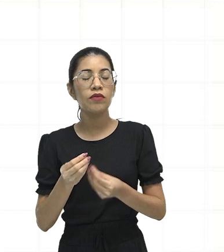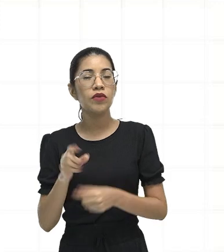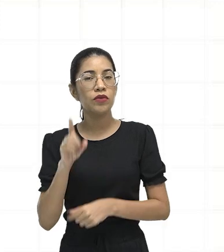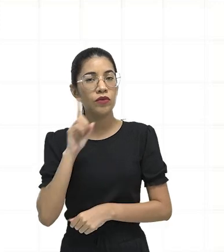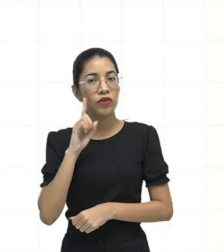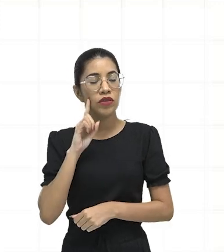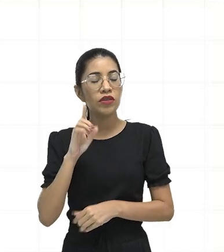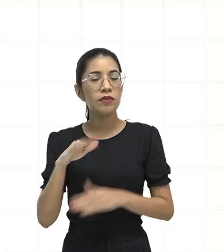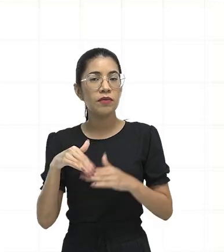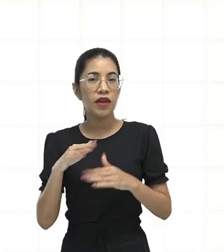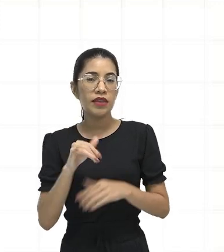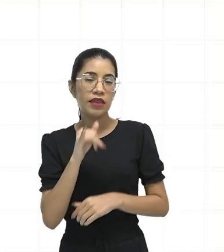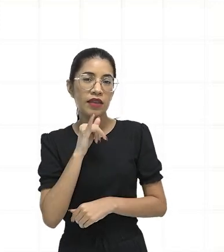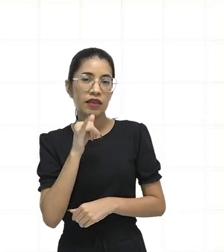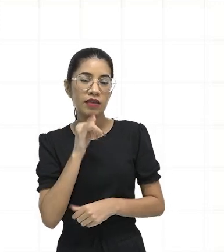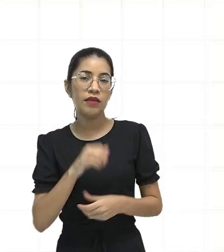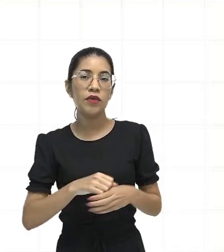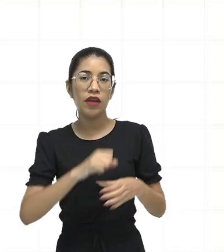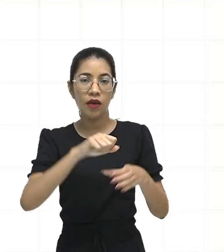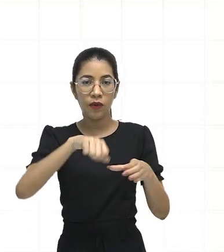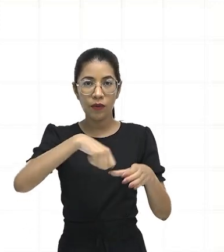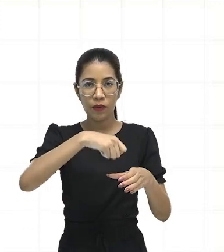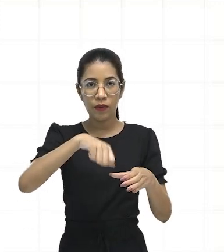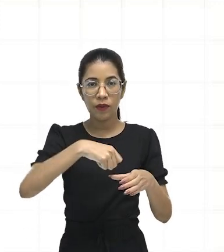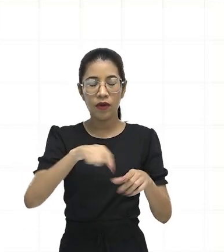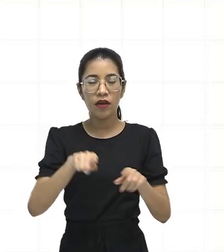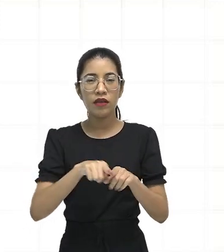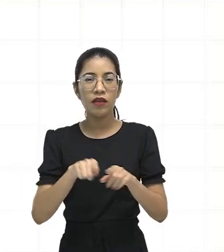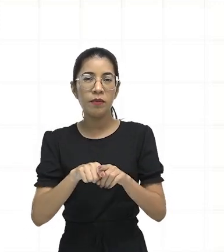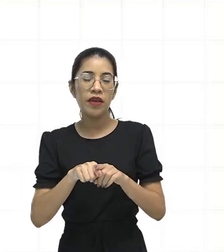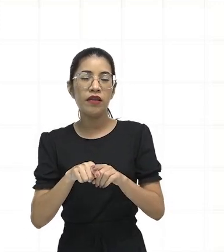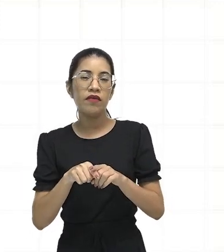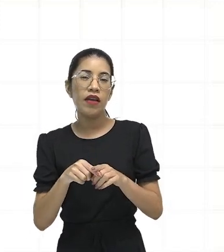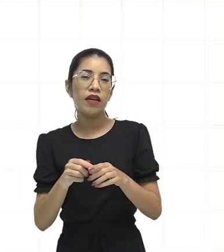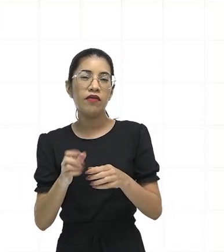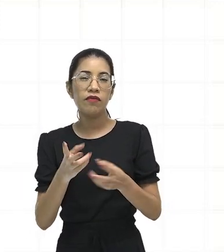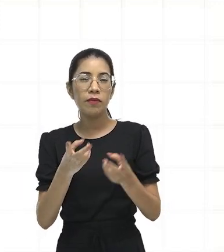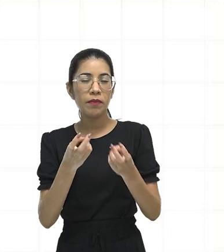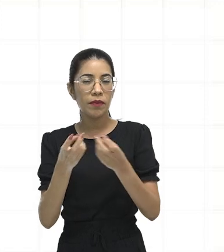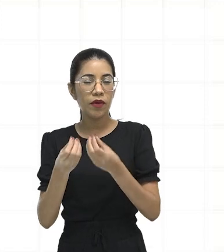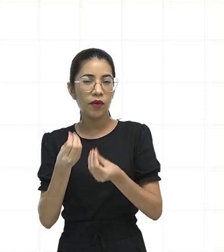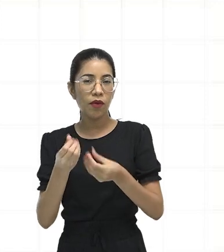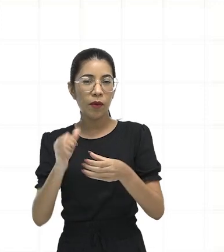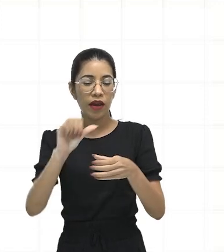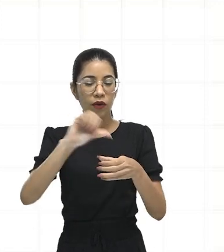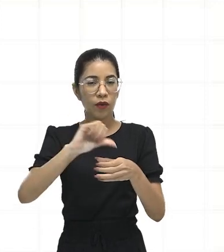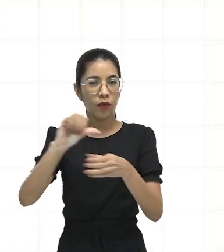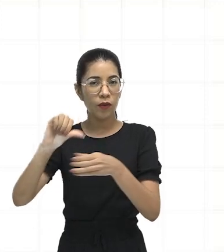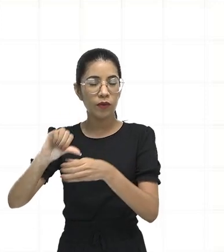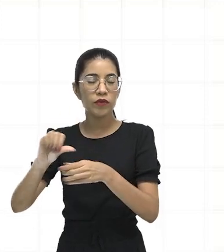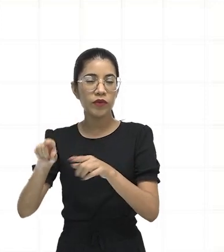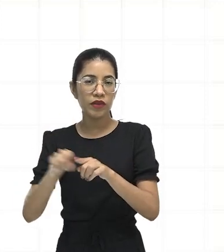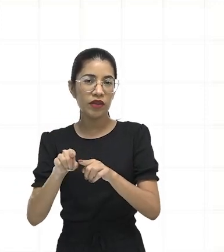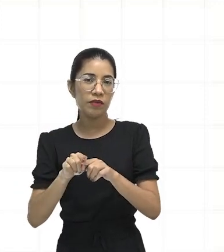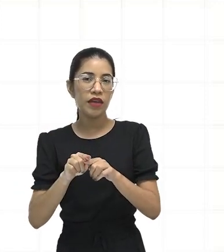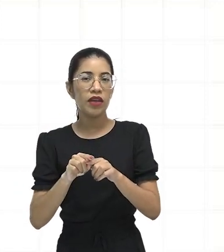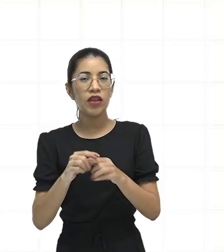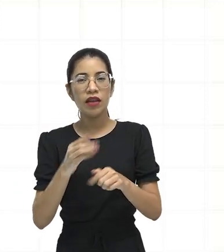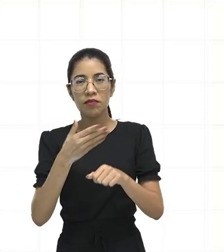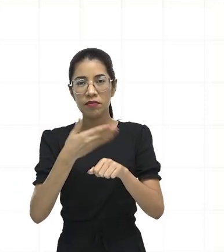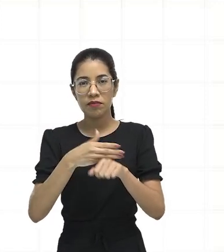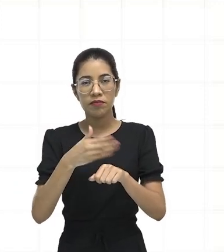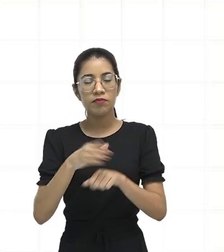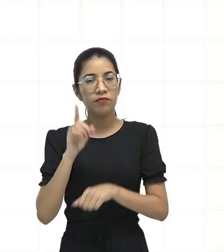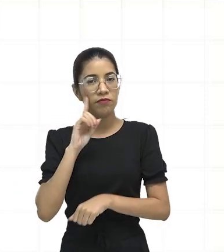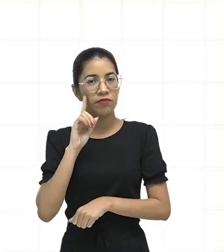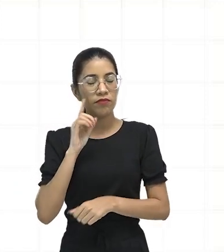dia, como em receitas, medições e outras situações práticas,